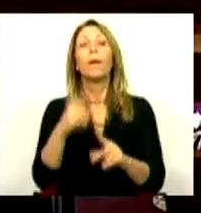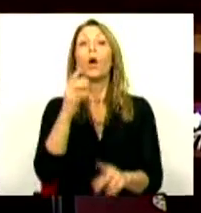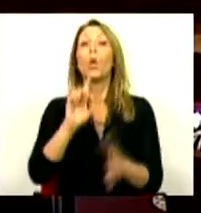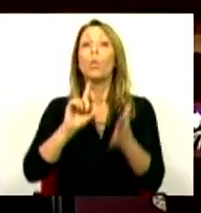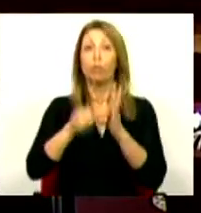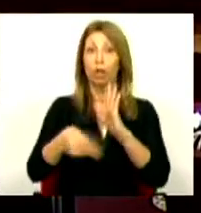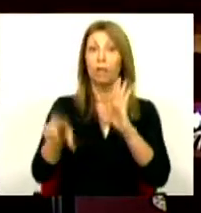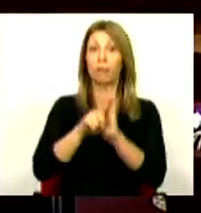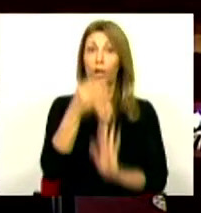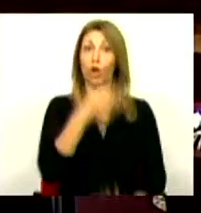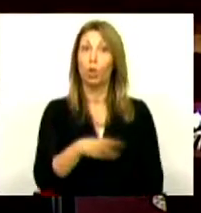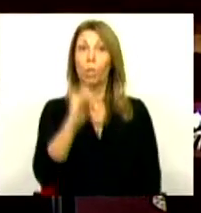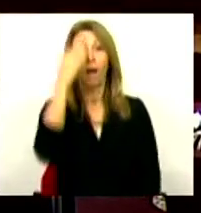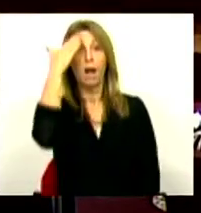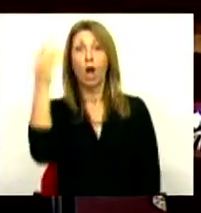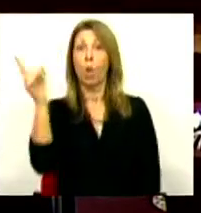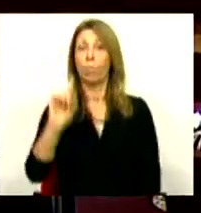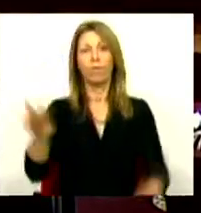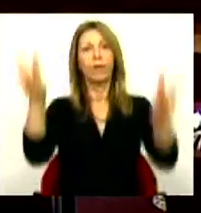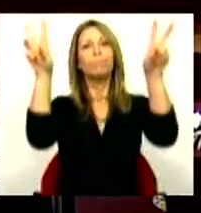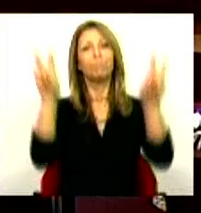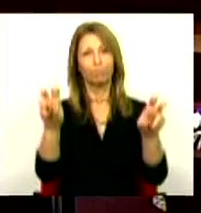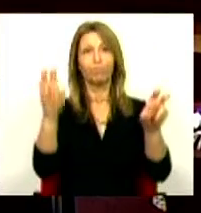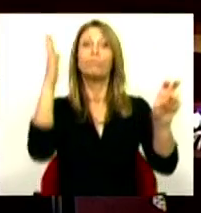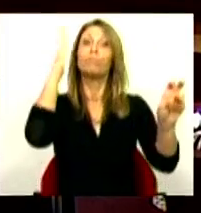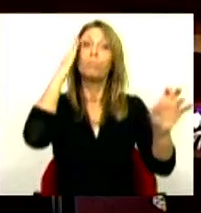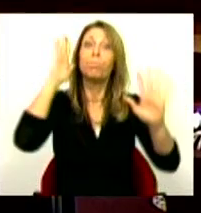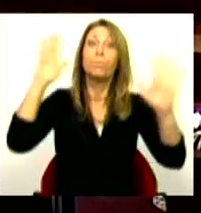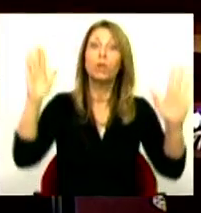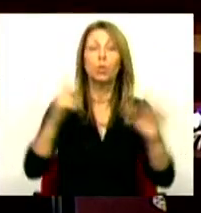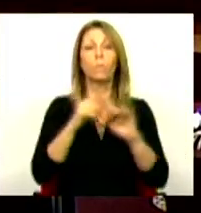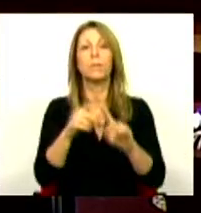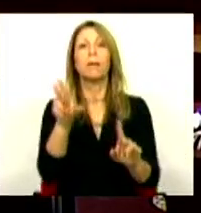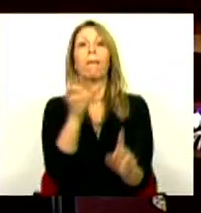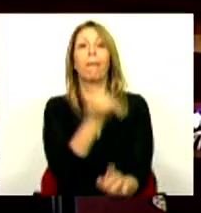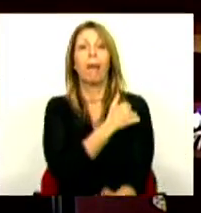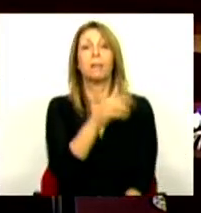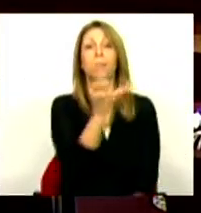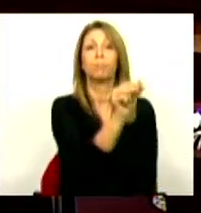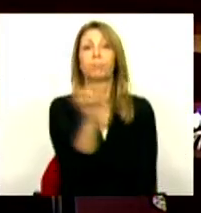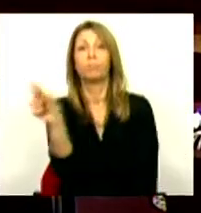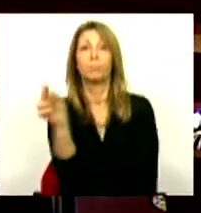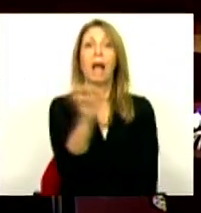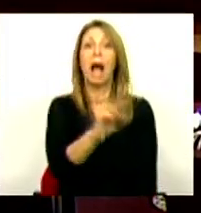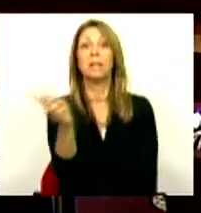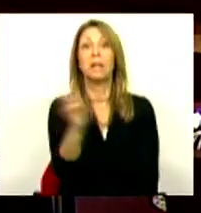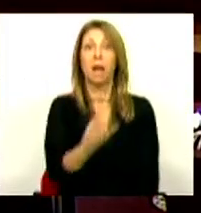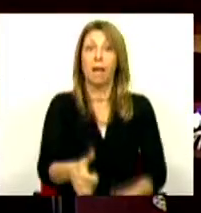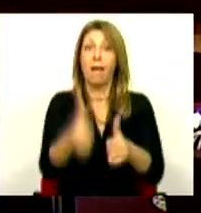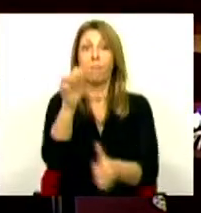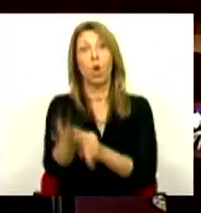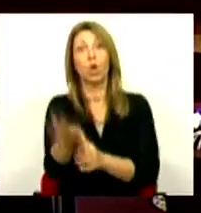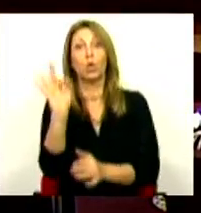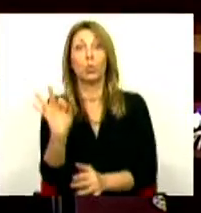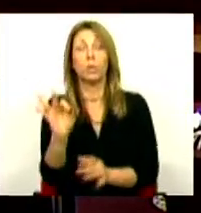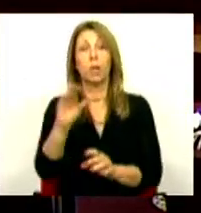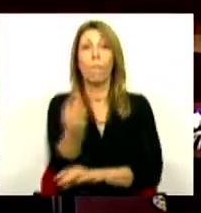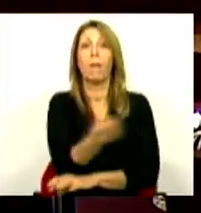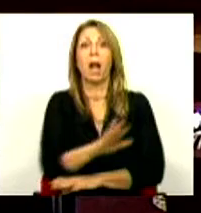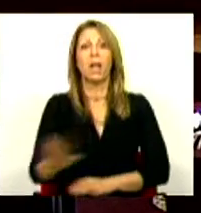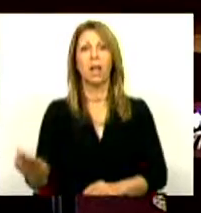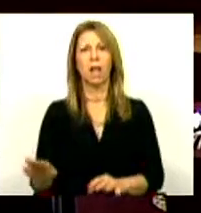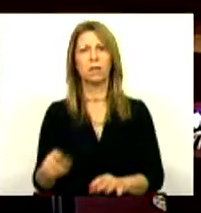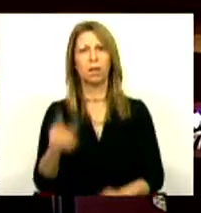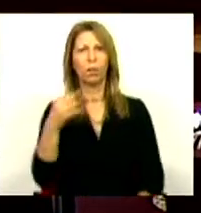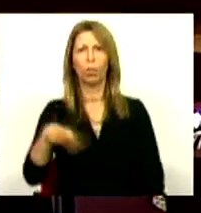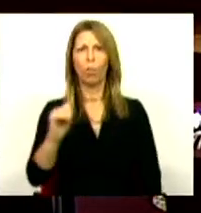o projeto de lei do PS não prevê, abrir aspas, presume-se que a residência alternada é a melhor solução para a criança. O PS não diz isto em momento algum, senhores deputados.